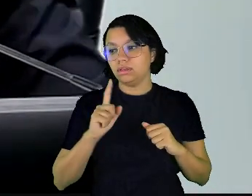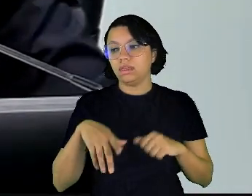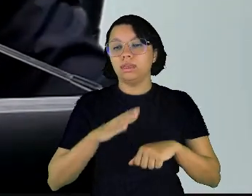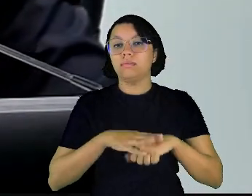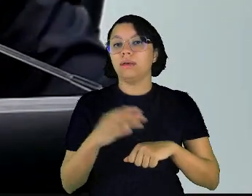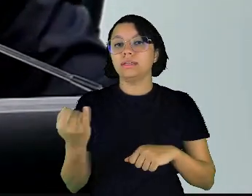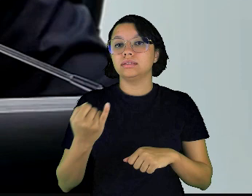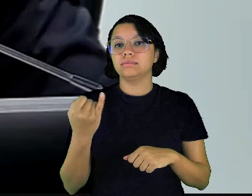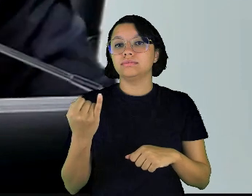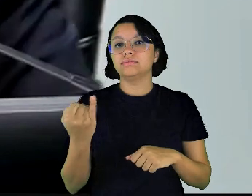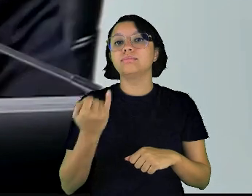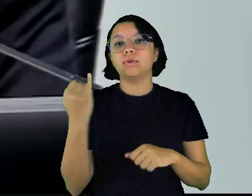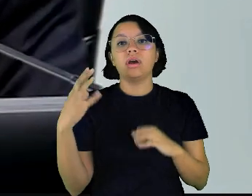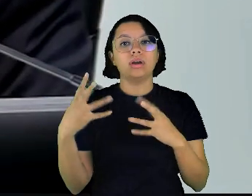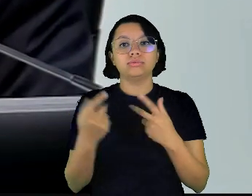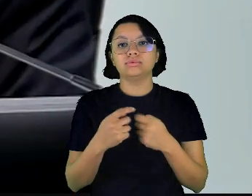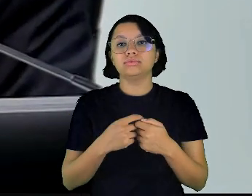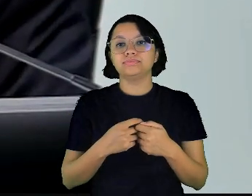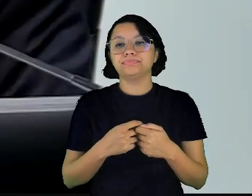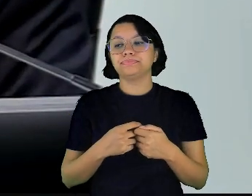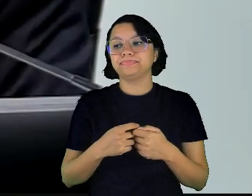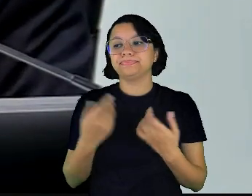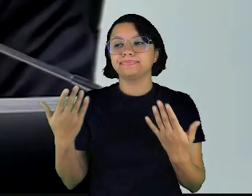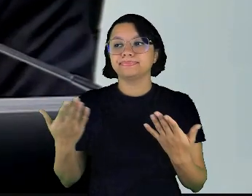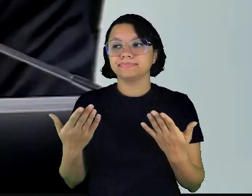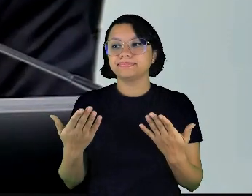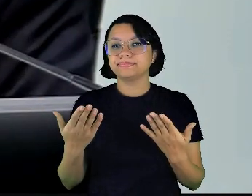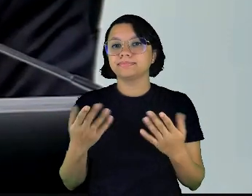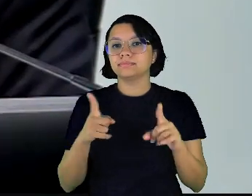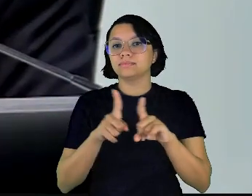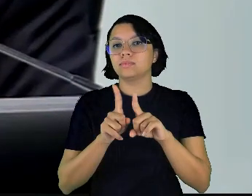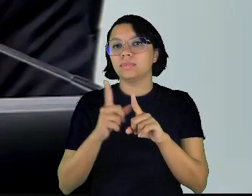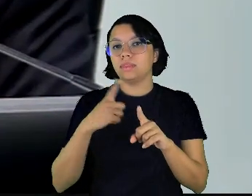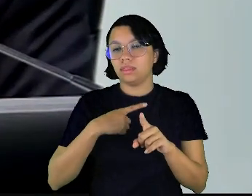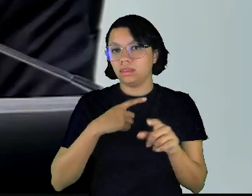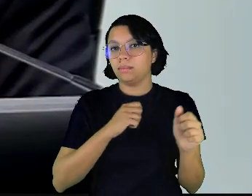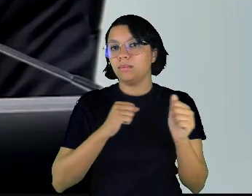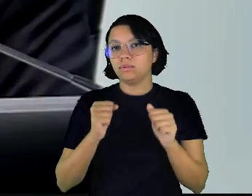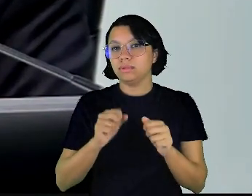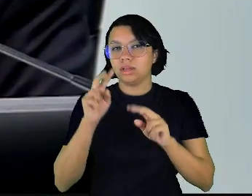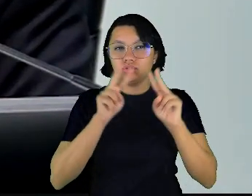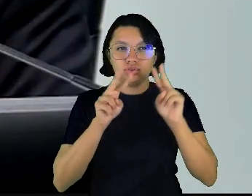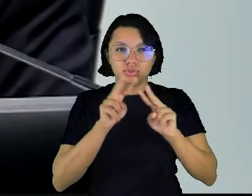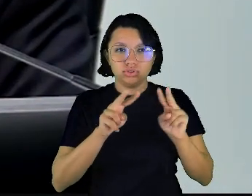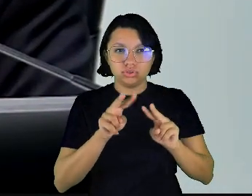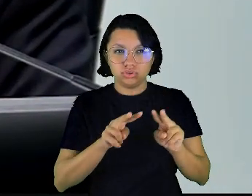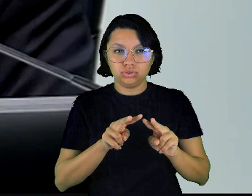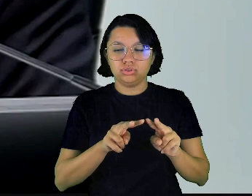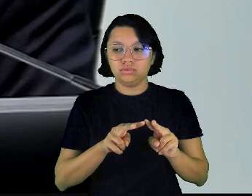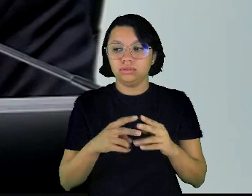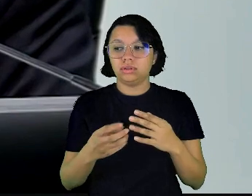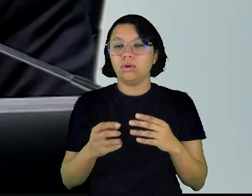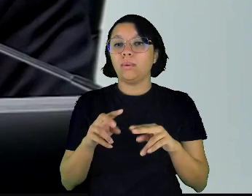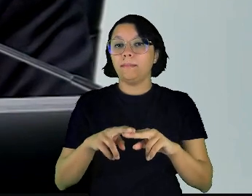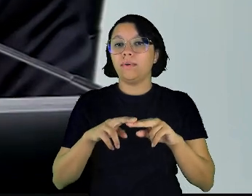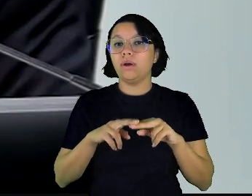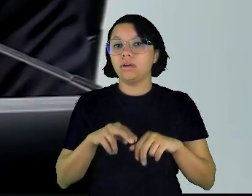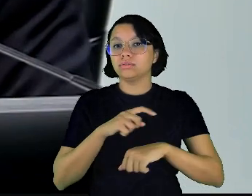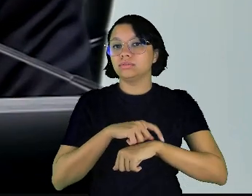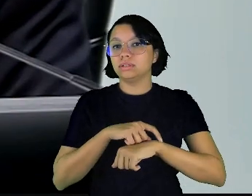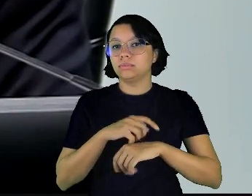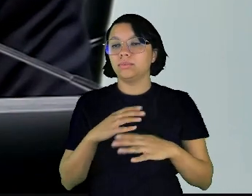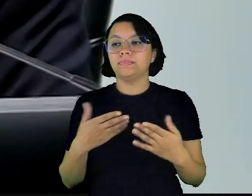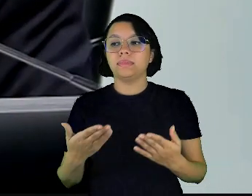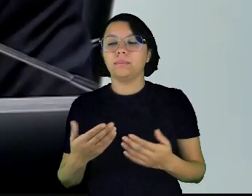né? Então, também há essa possibilidade dessa revisão com o acréscimo de tempo. Essas